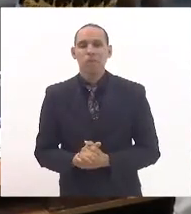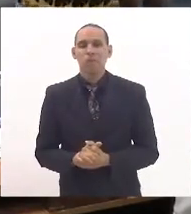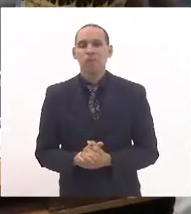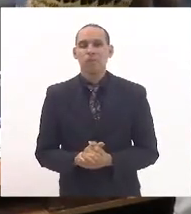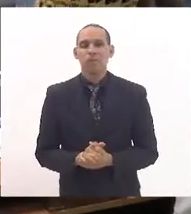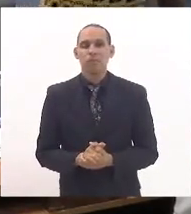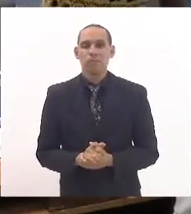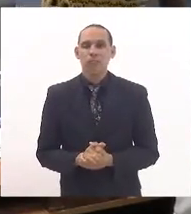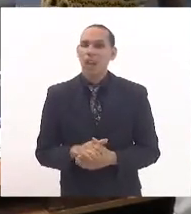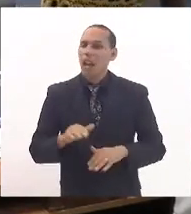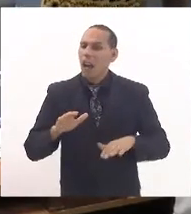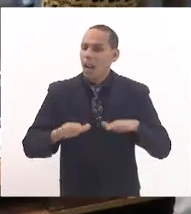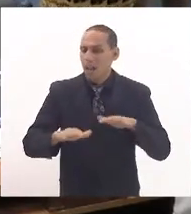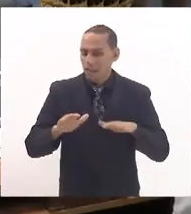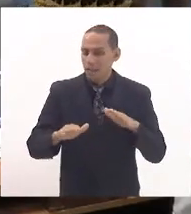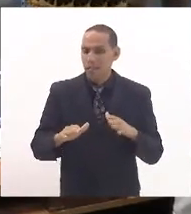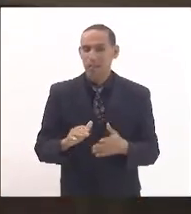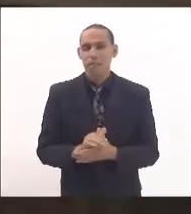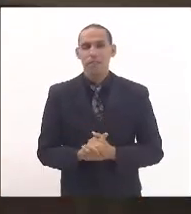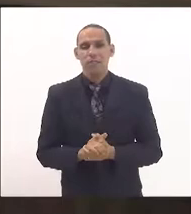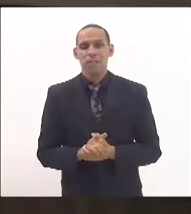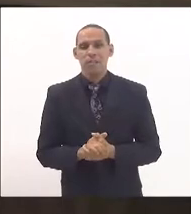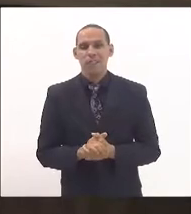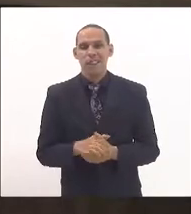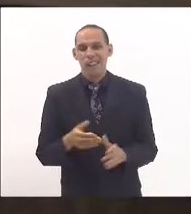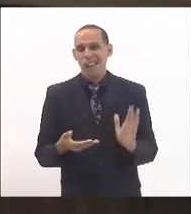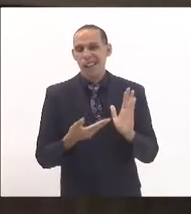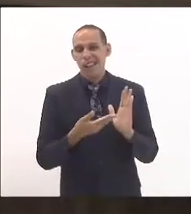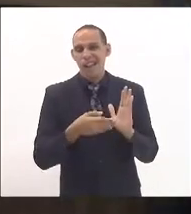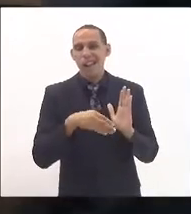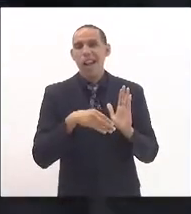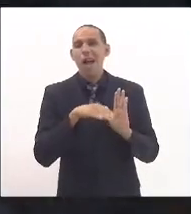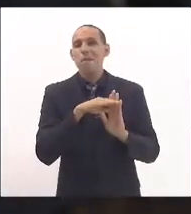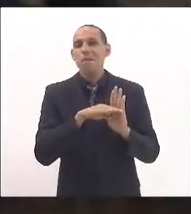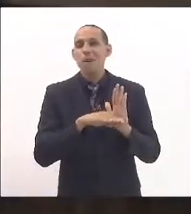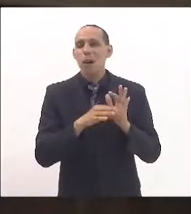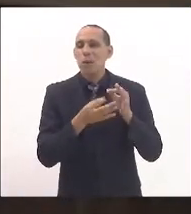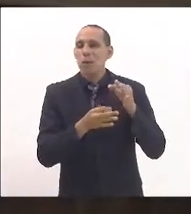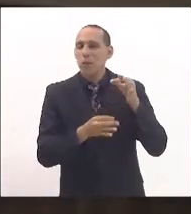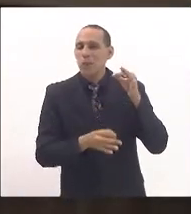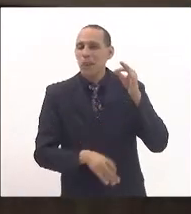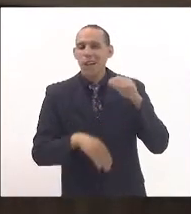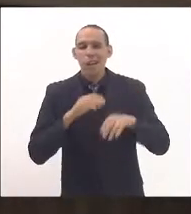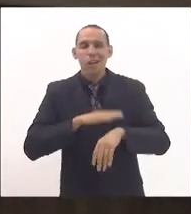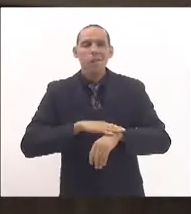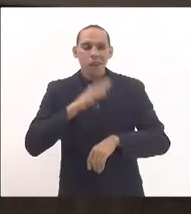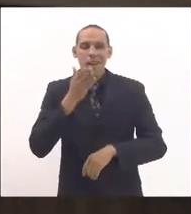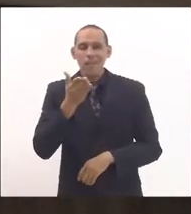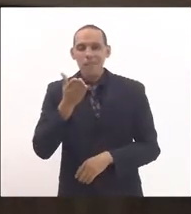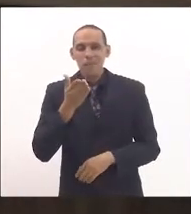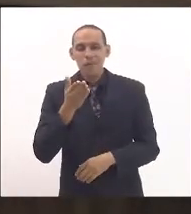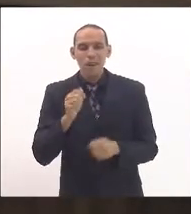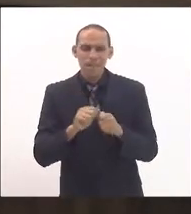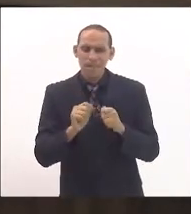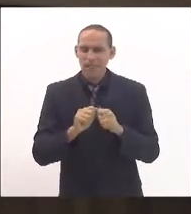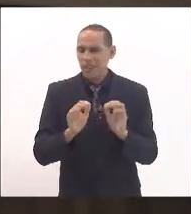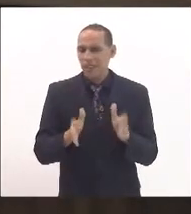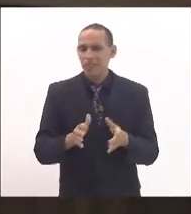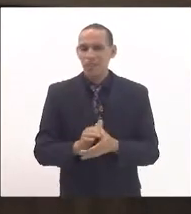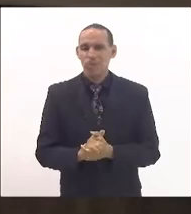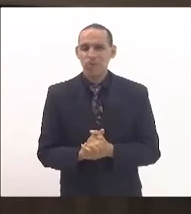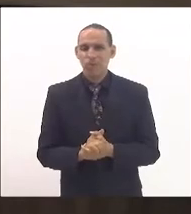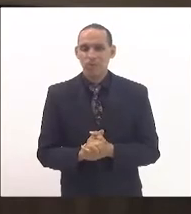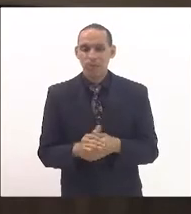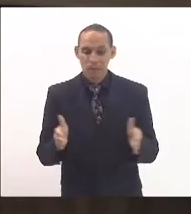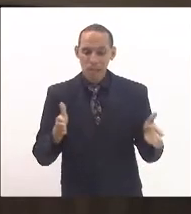essa talvez, senhor presidente, seja a pauta mais longeva que o senhor já produziu ao longo